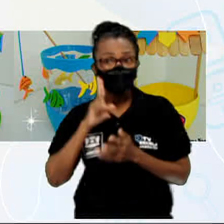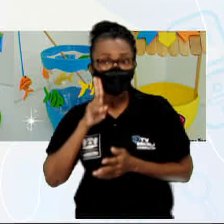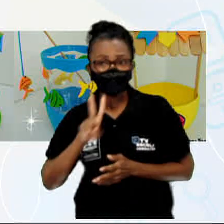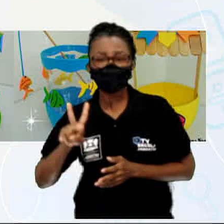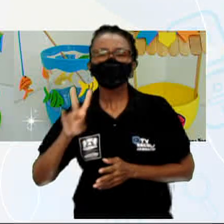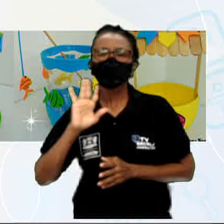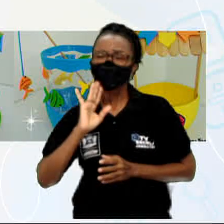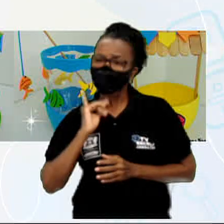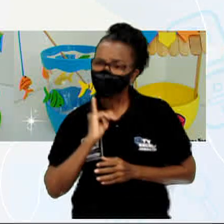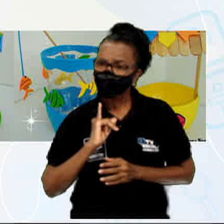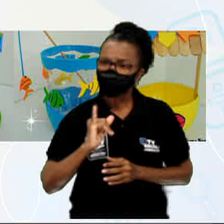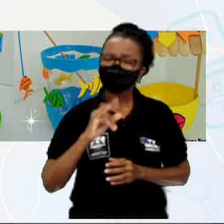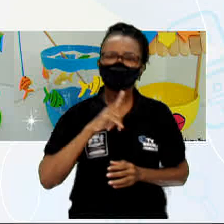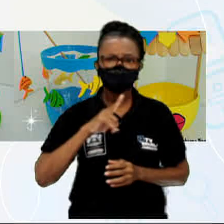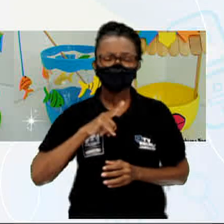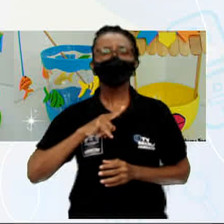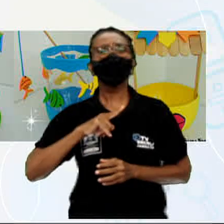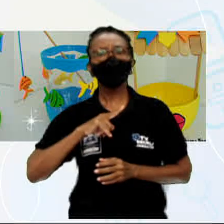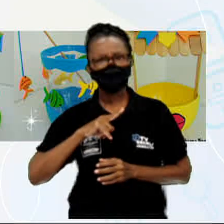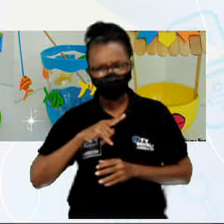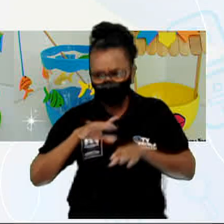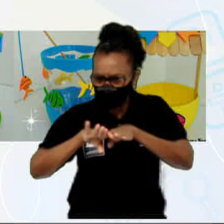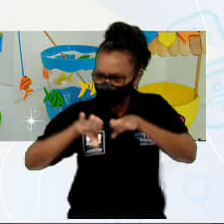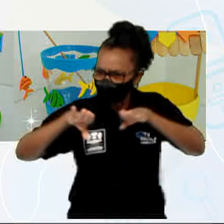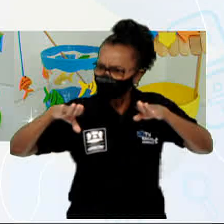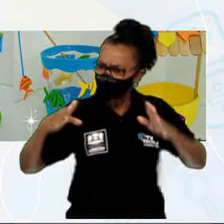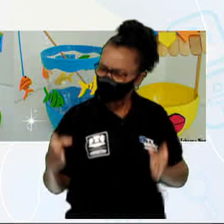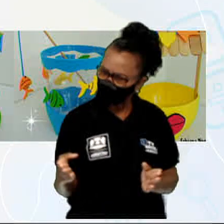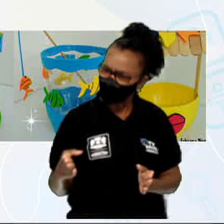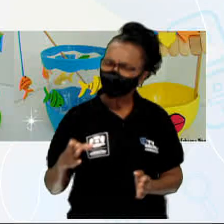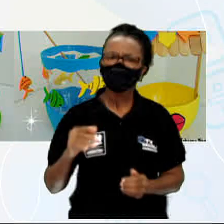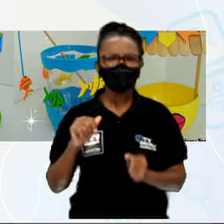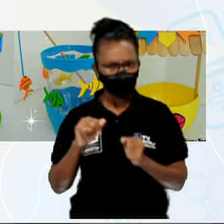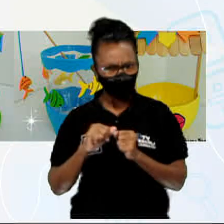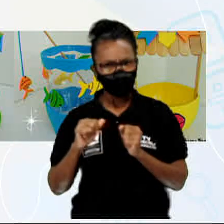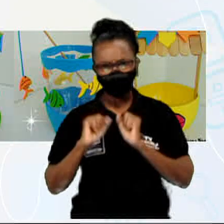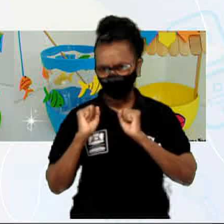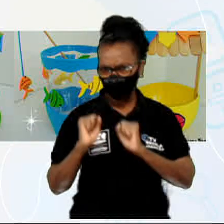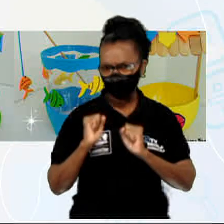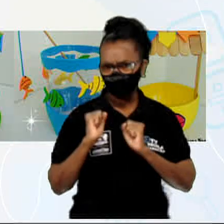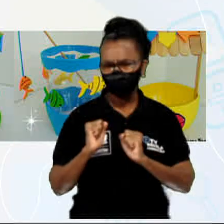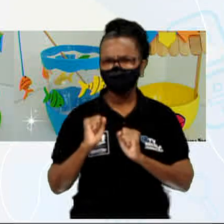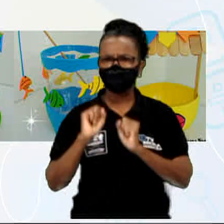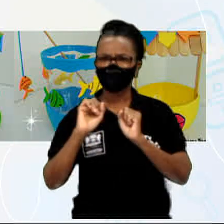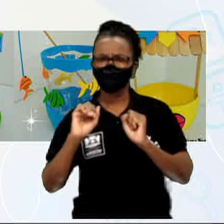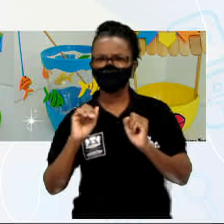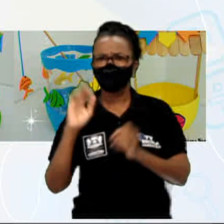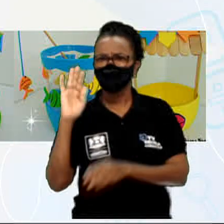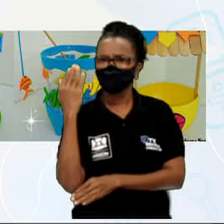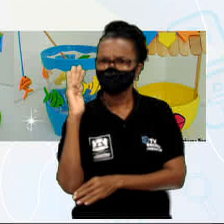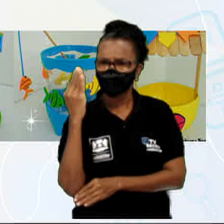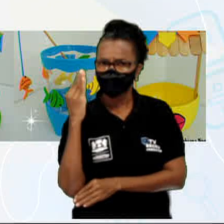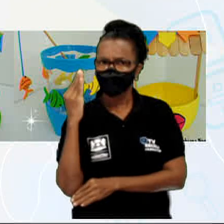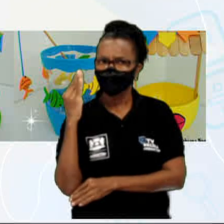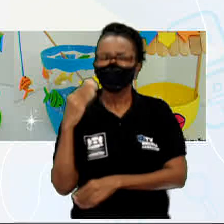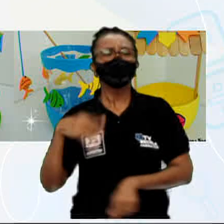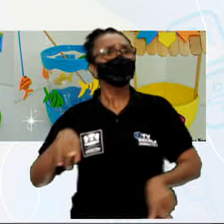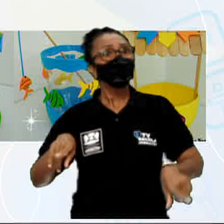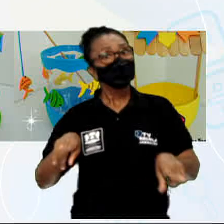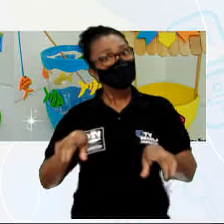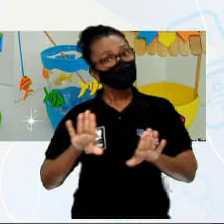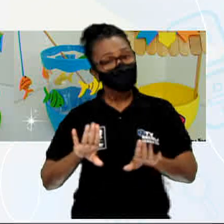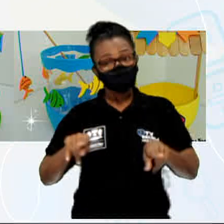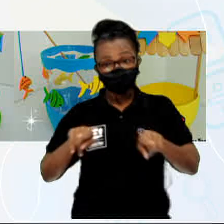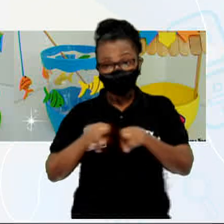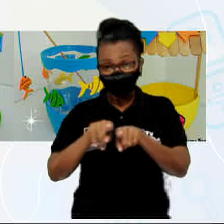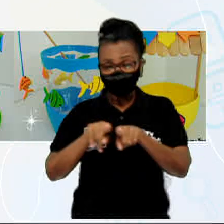móveis que podem ser feitos de madeira, mas também existem móveis, como nesse caso aqui, ó, as cadeiras e as mesas, também podem ser feitas